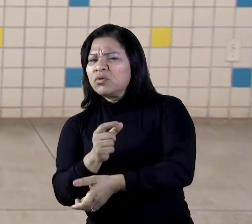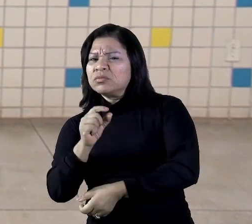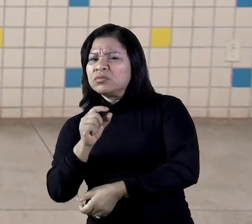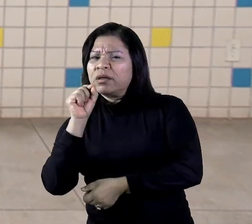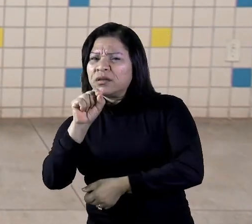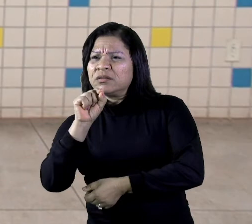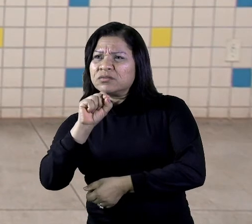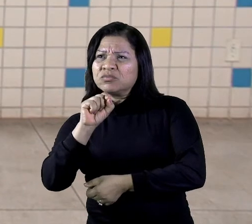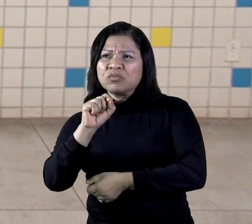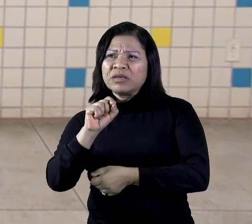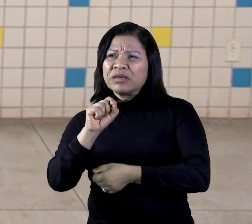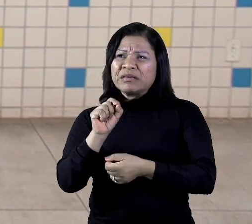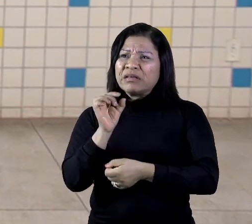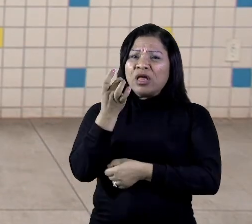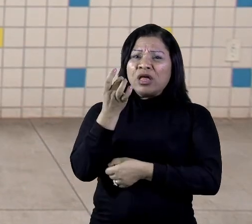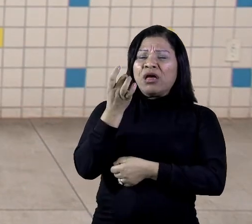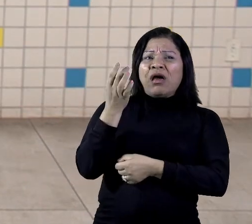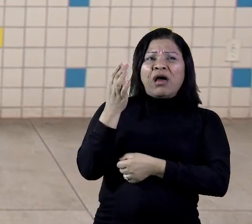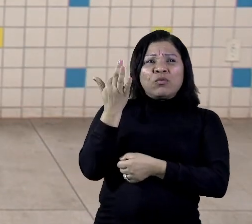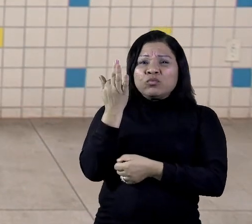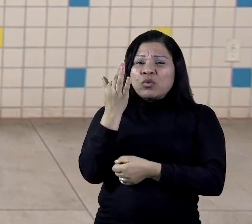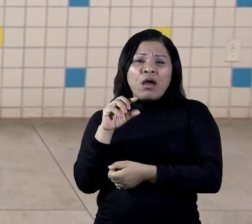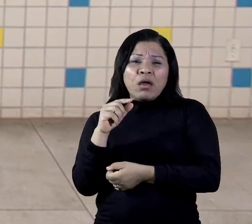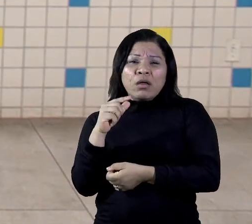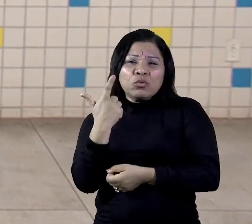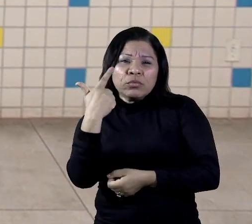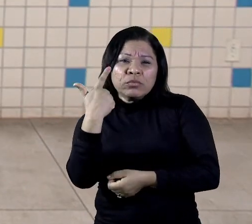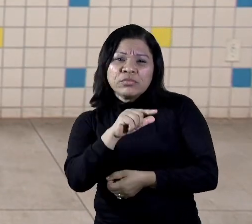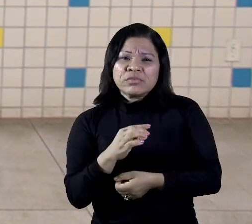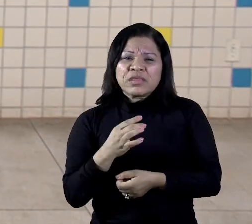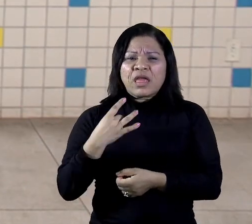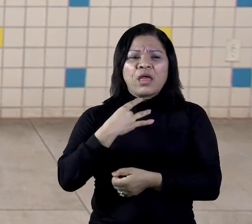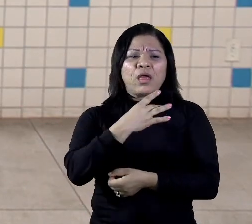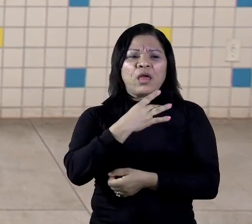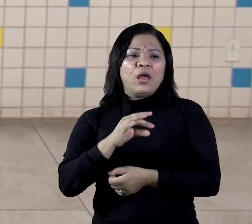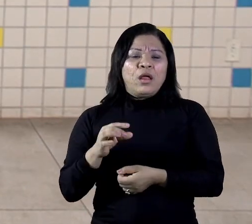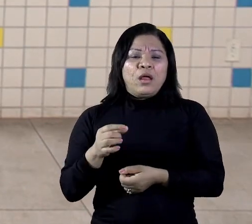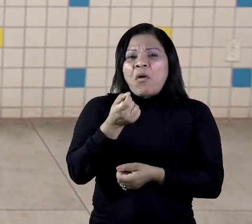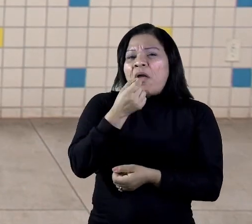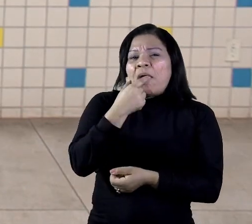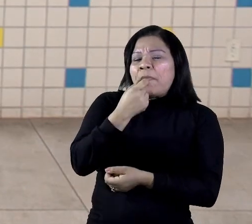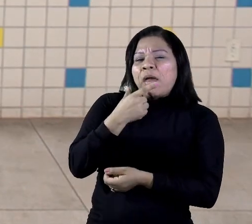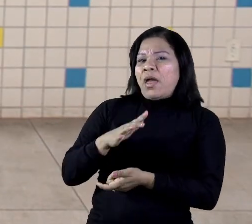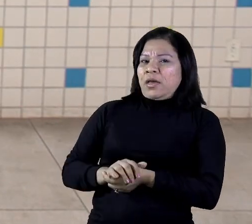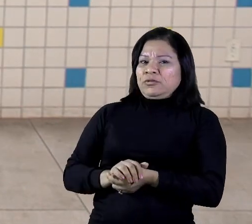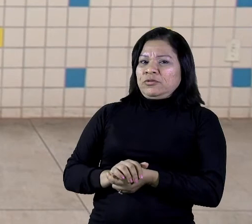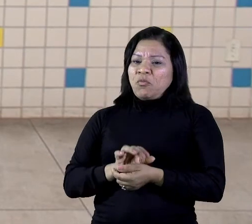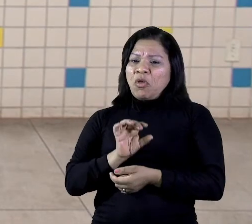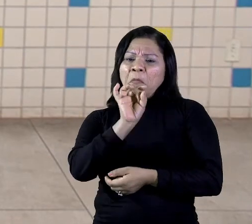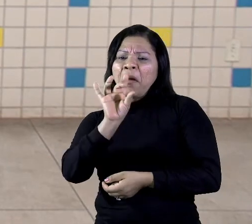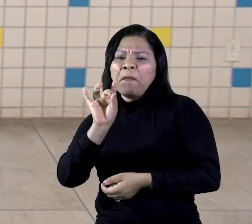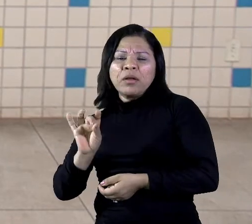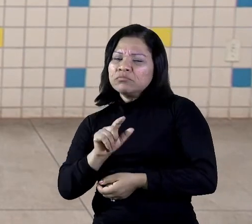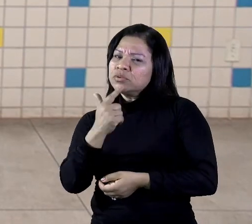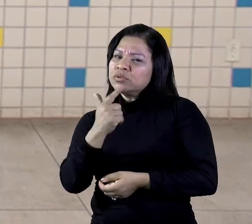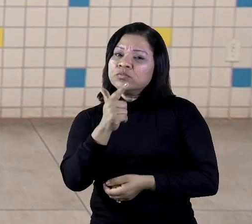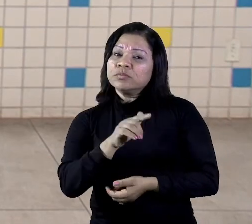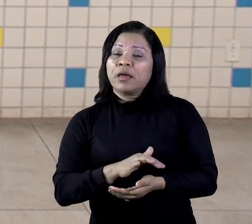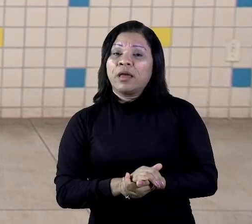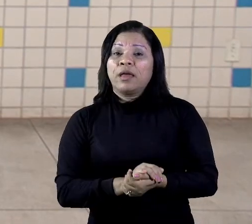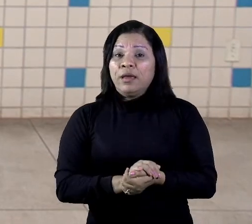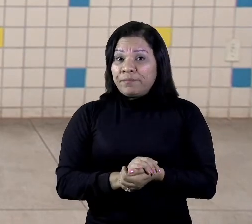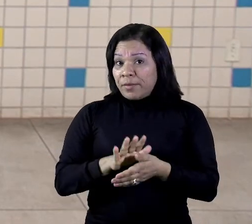cura específica para esse tipo de problema. A paralisia cerebral, por isso que é importante nós tomarmos as